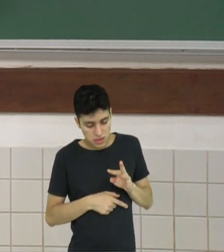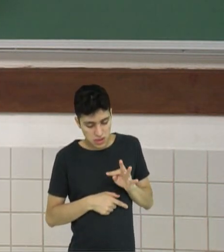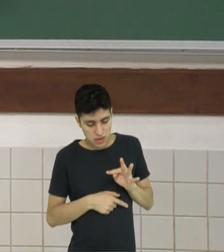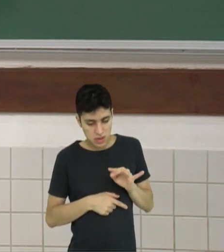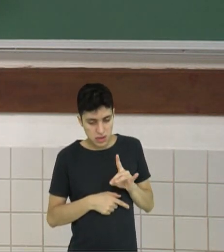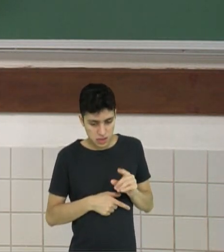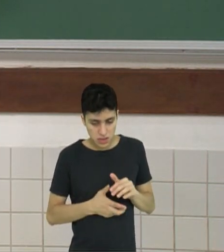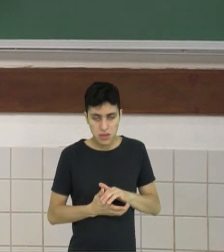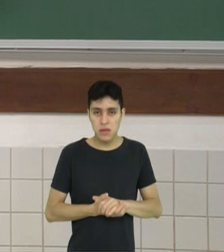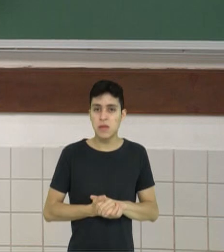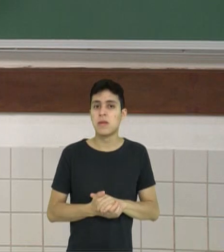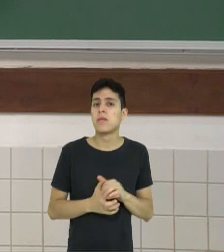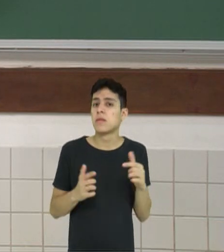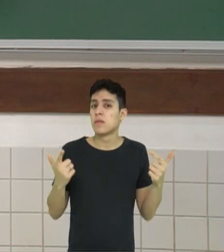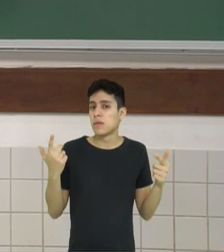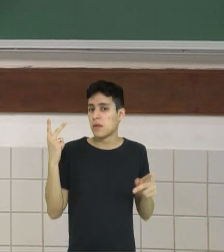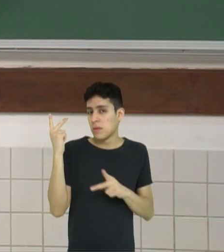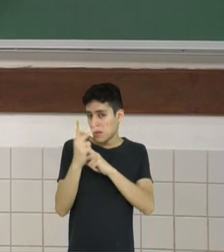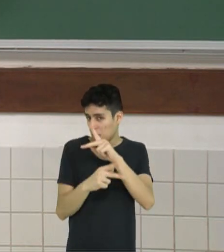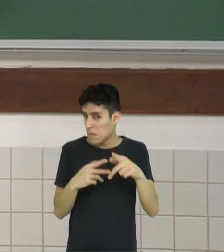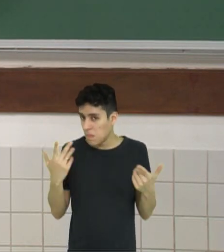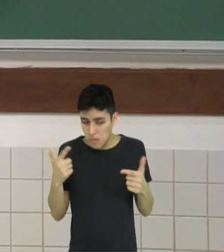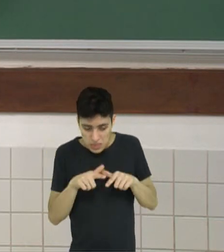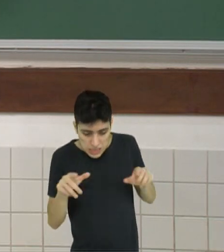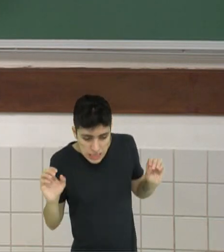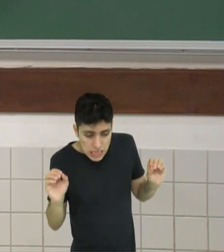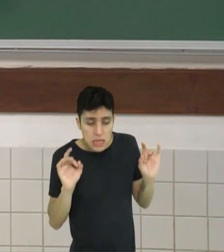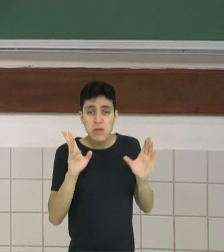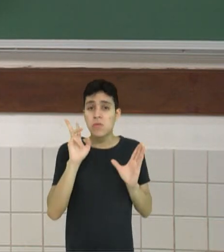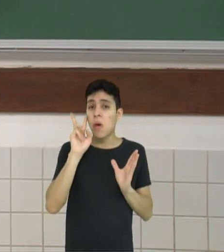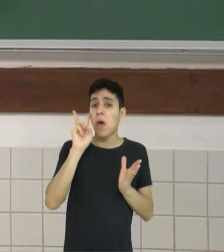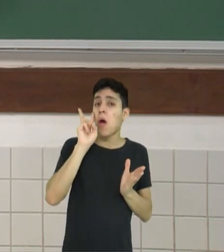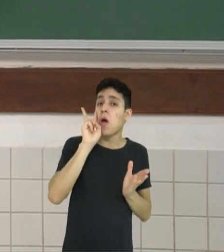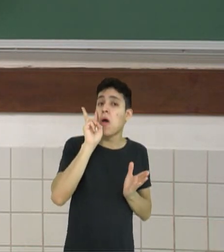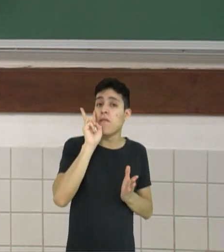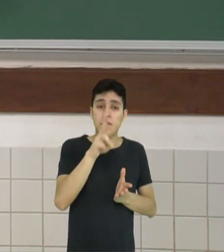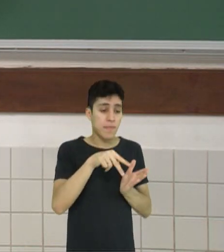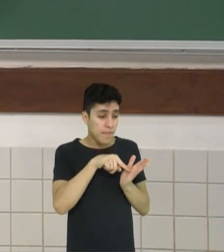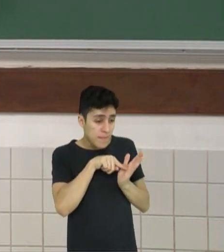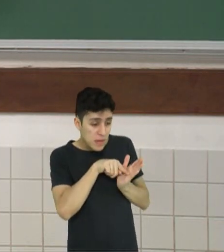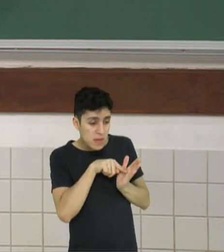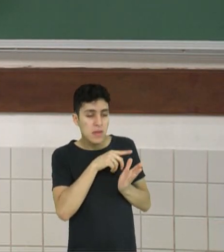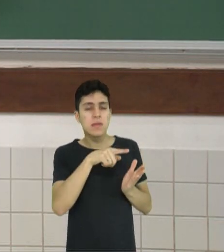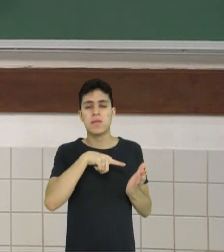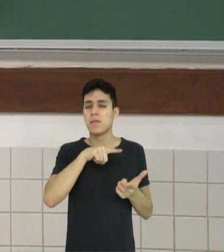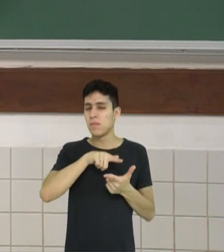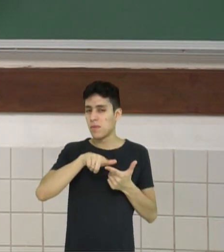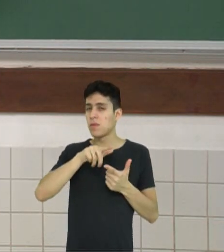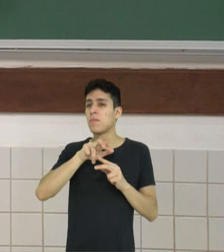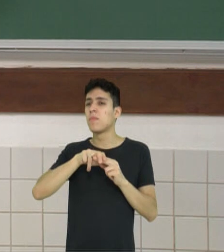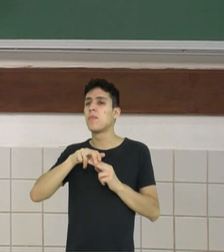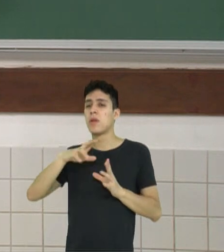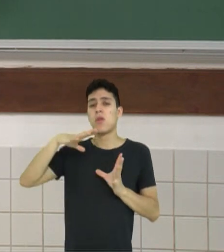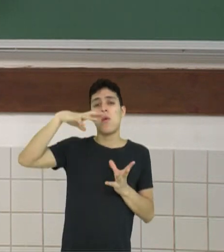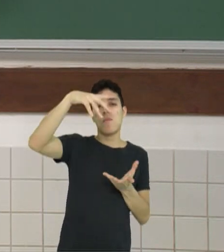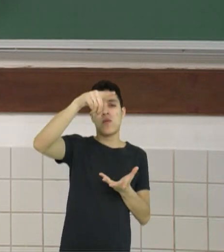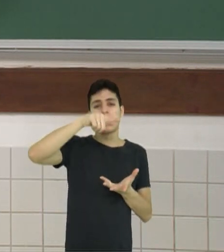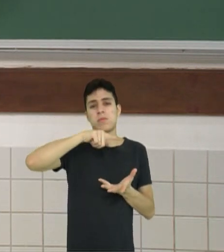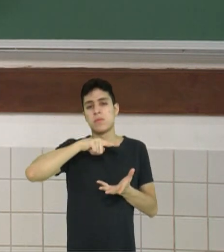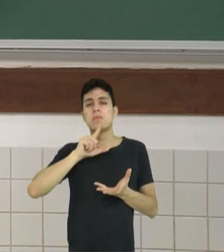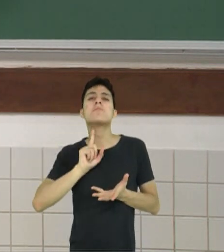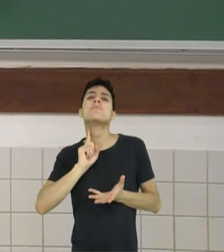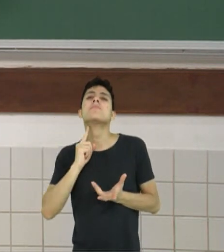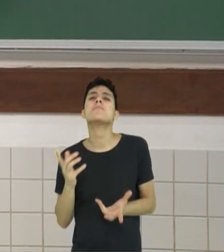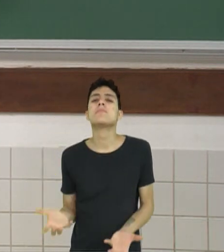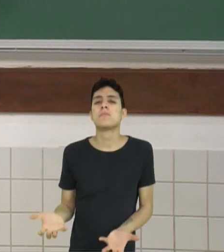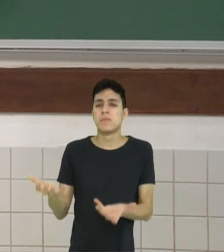a população, ser uma área só de pesquisa, sofre indiretamente pela poluição atmosférica,